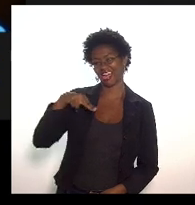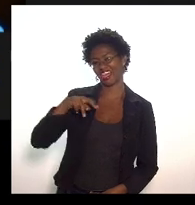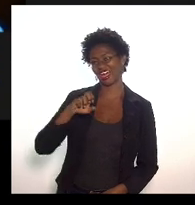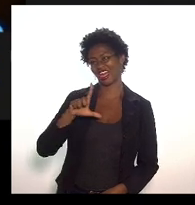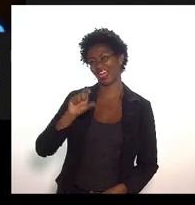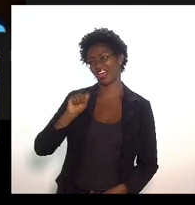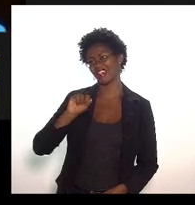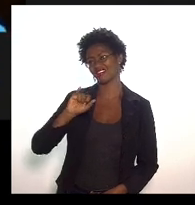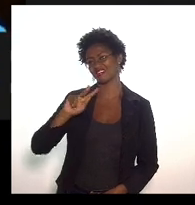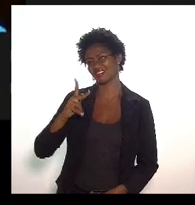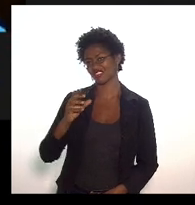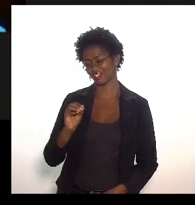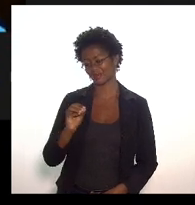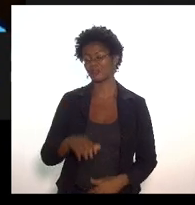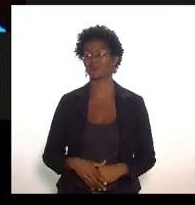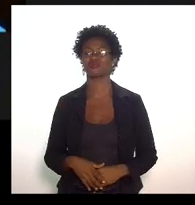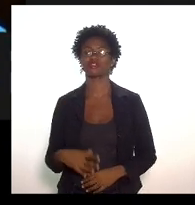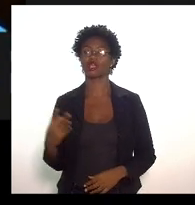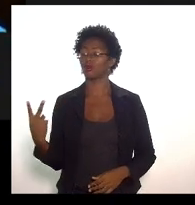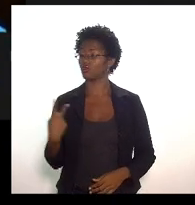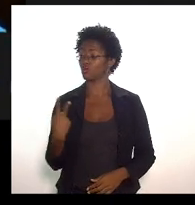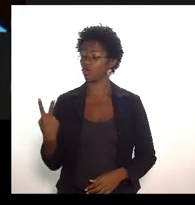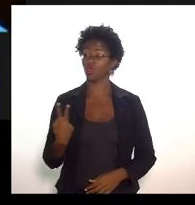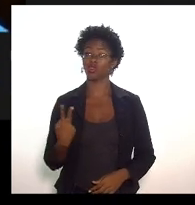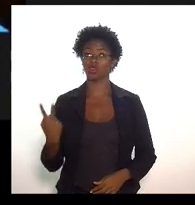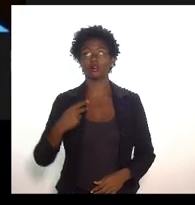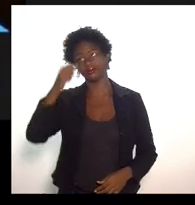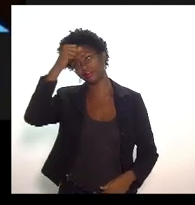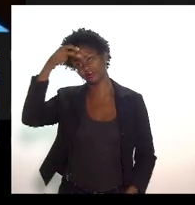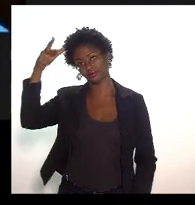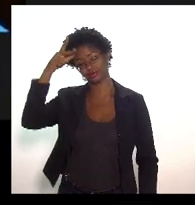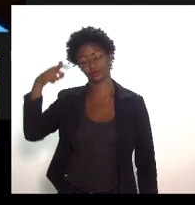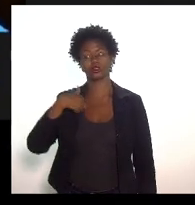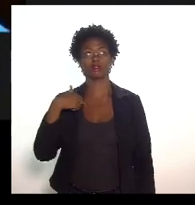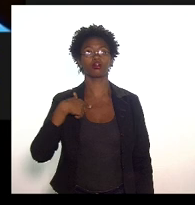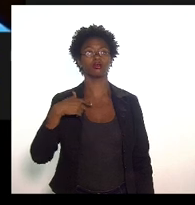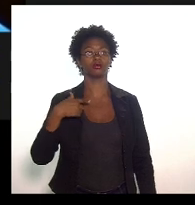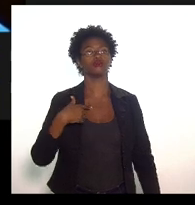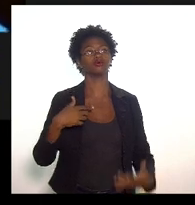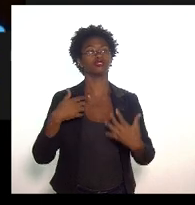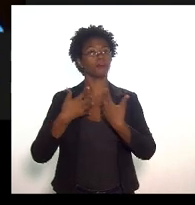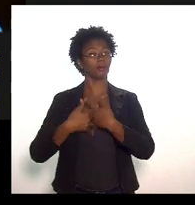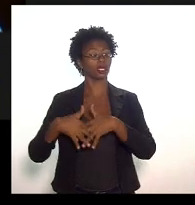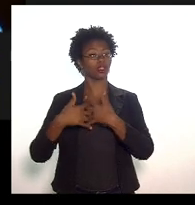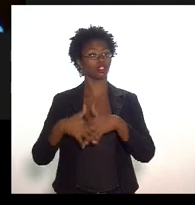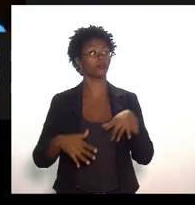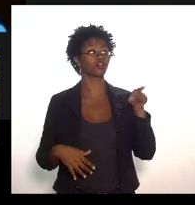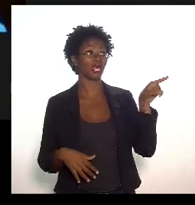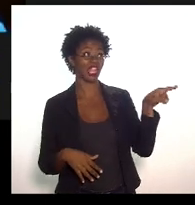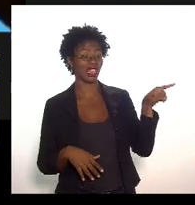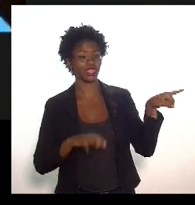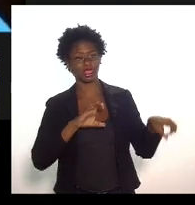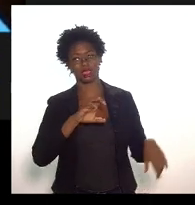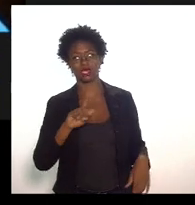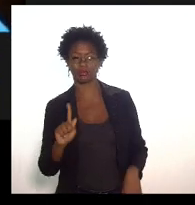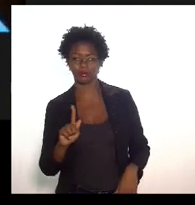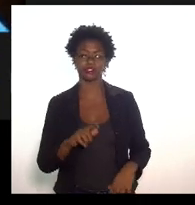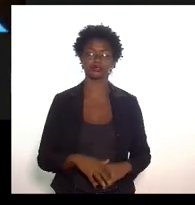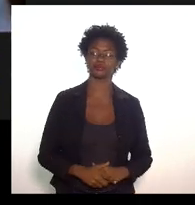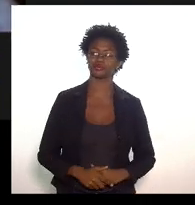fomos prefeitos empreendedores. Quando eu era prefeito de Petrópolis, ele era prefeito de Campo Grande, e